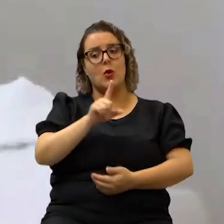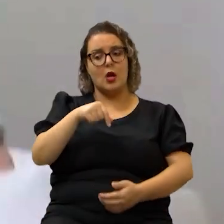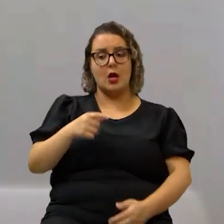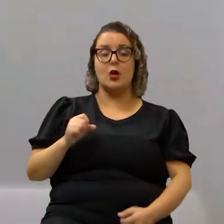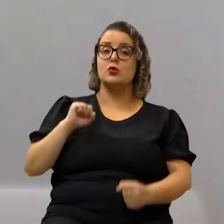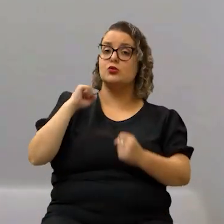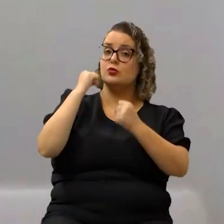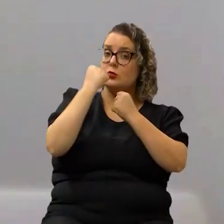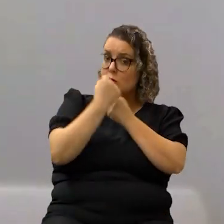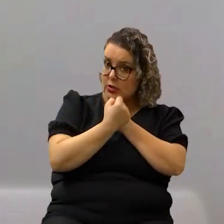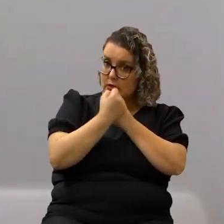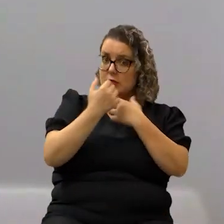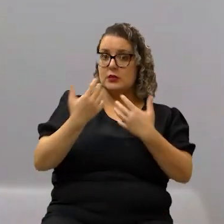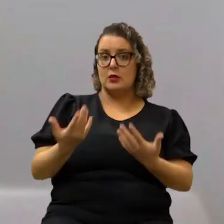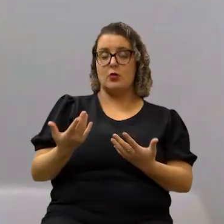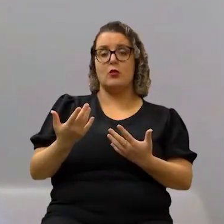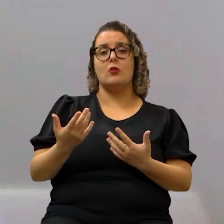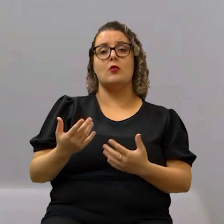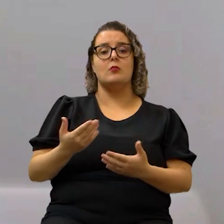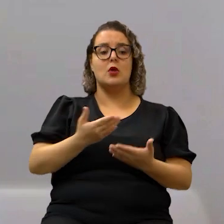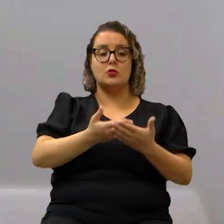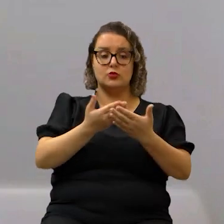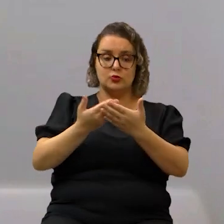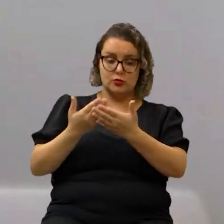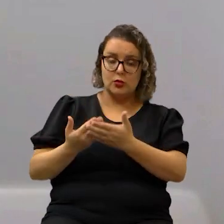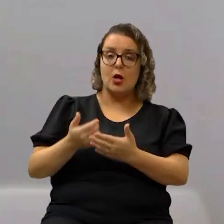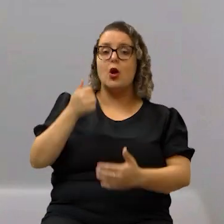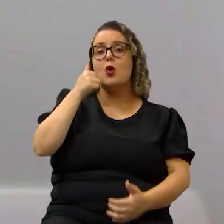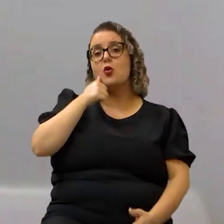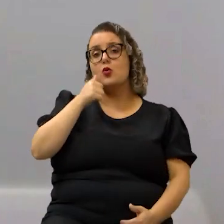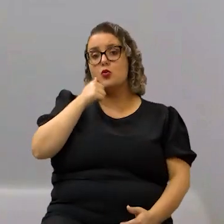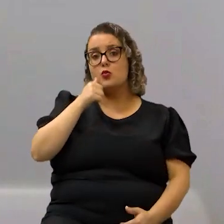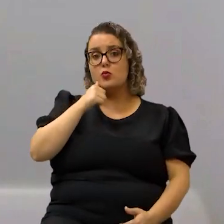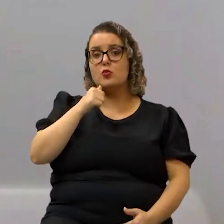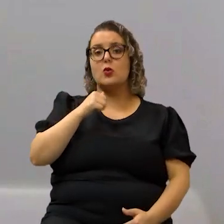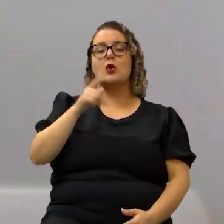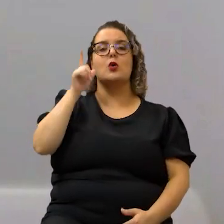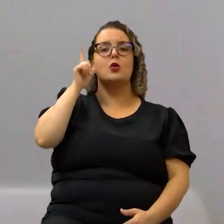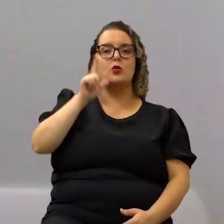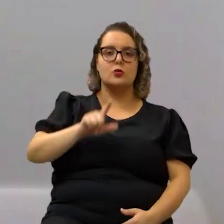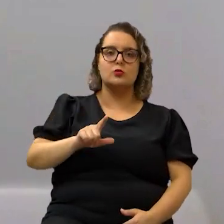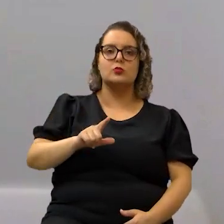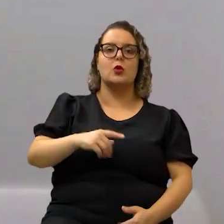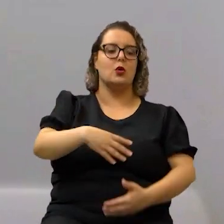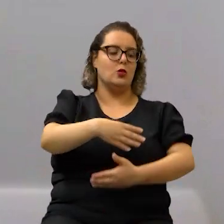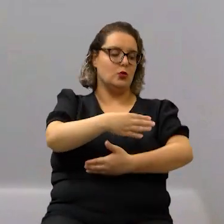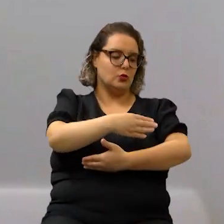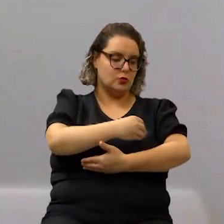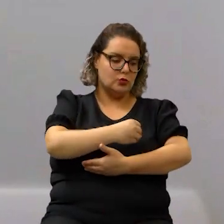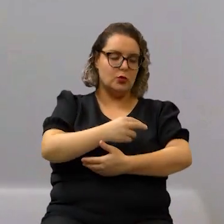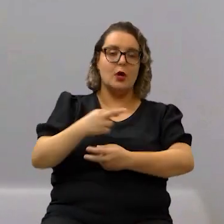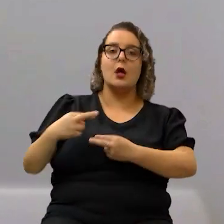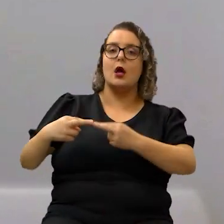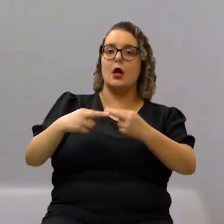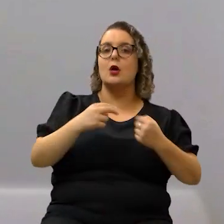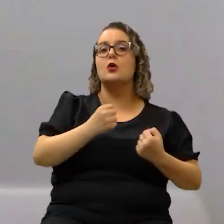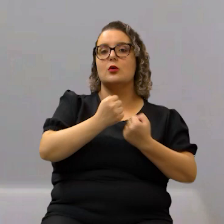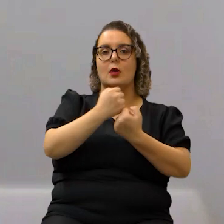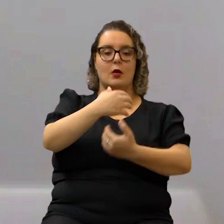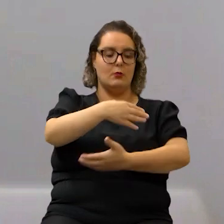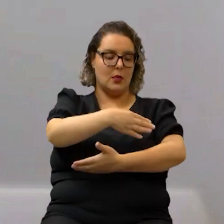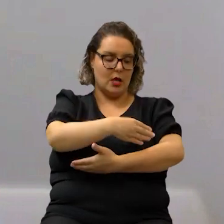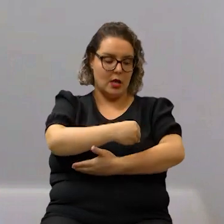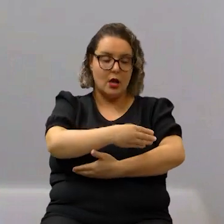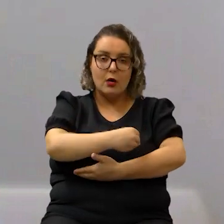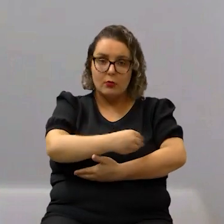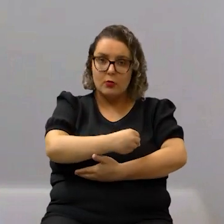amamentação é um fator de proteção. Então, foi visto pelos estudos que aquelas mulheres que conseguiram, puderam, tiveram rede de apoio